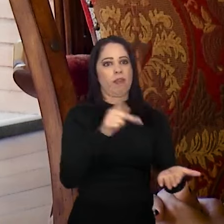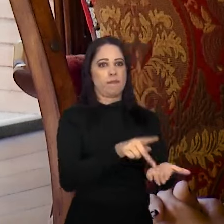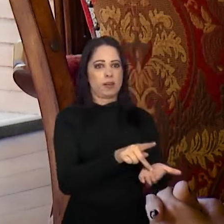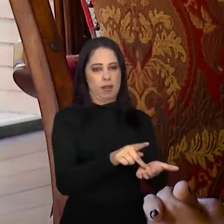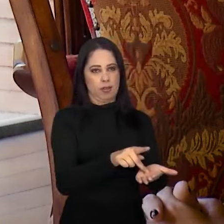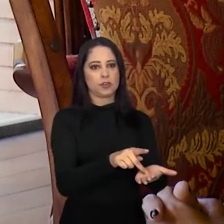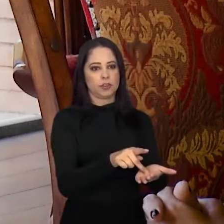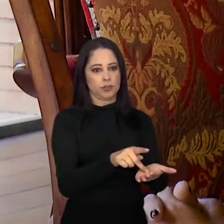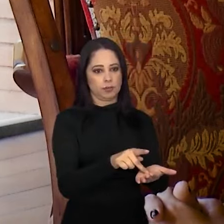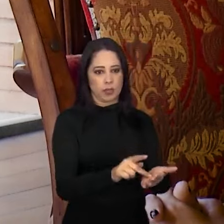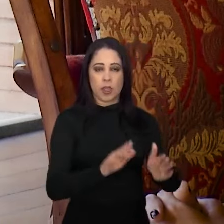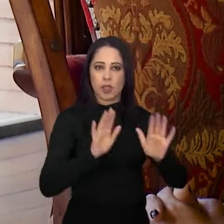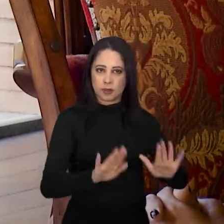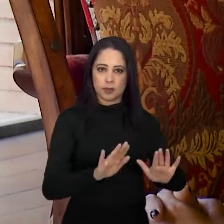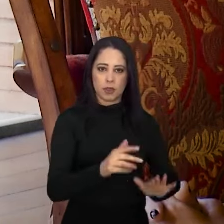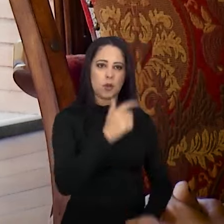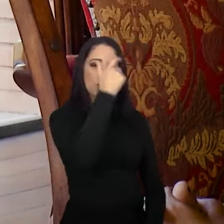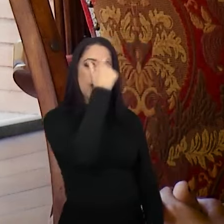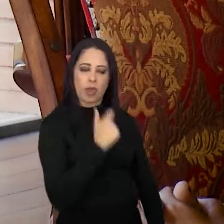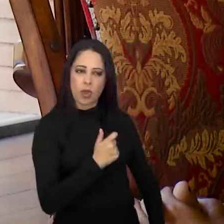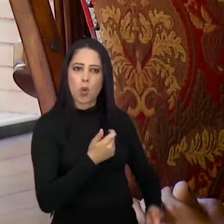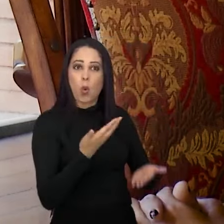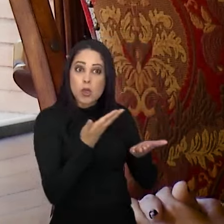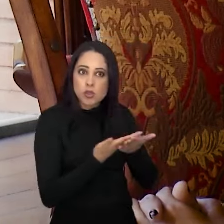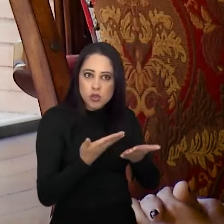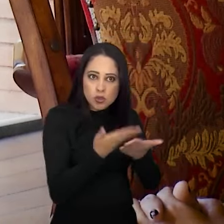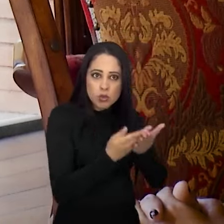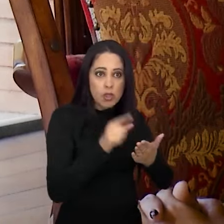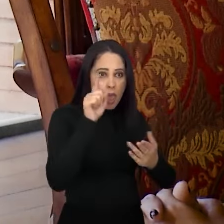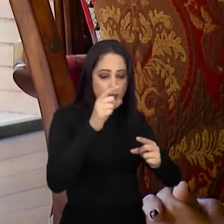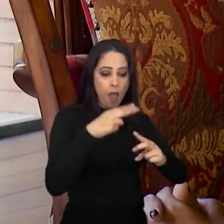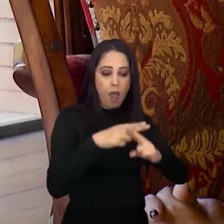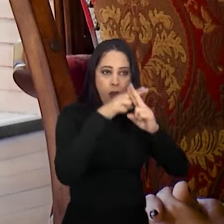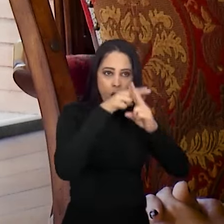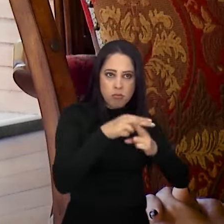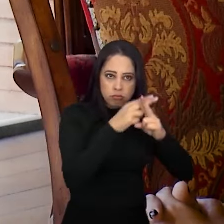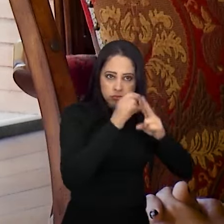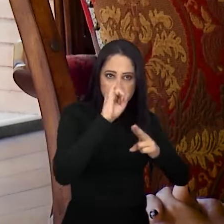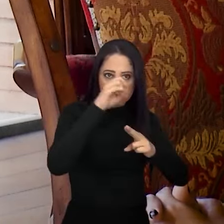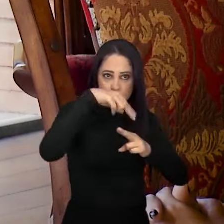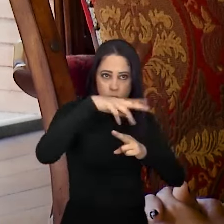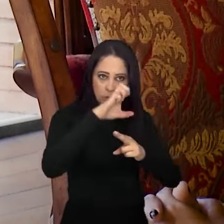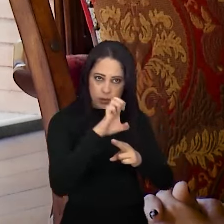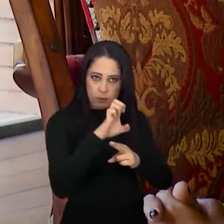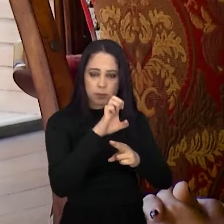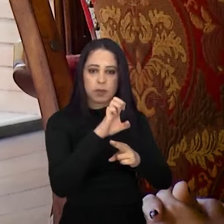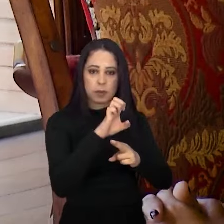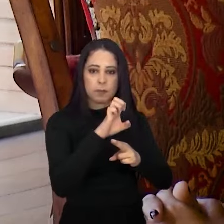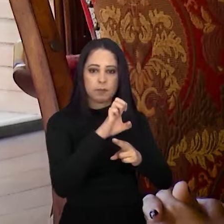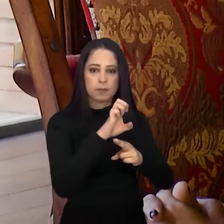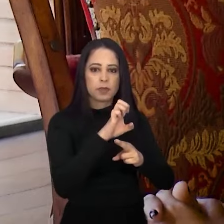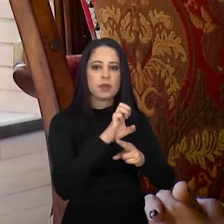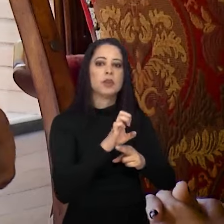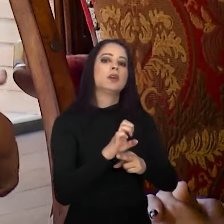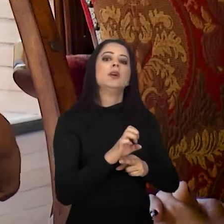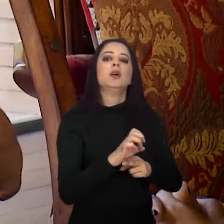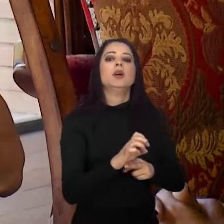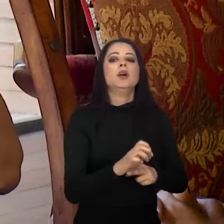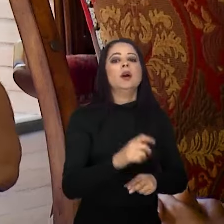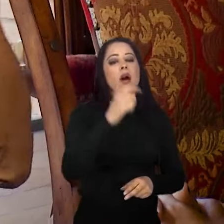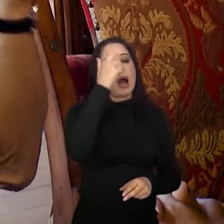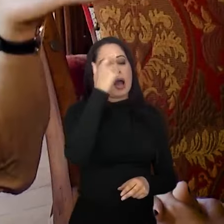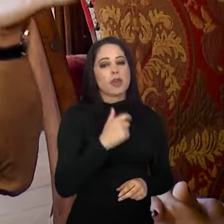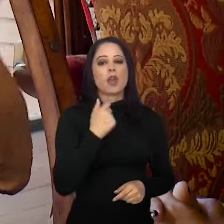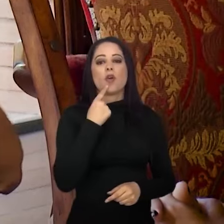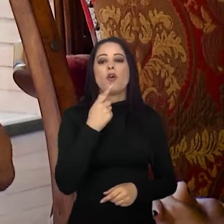Tá? Então, estudei para fazer o INPE. Tá? Então, quando eu voltei de lá para cá, eu fui para o